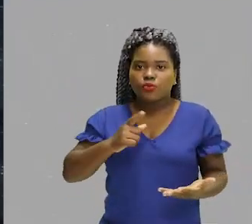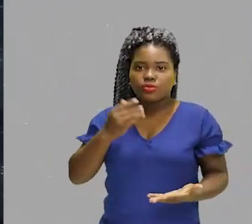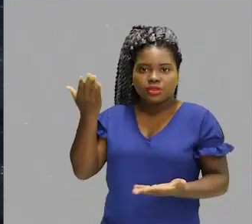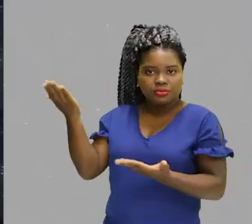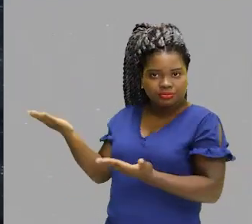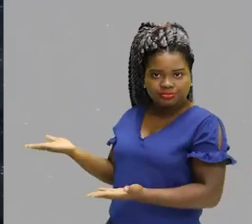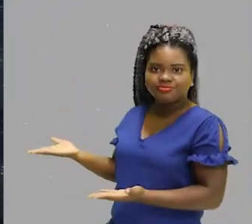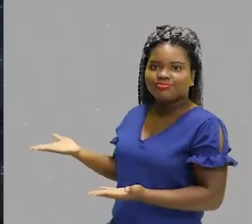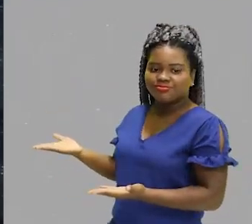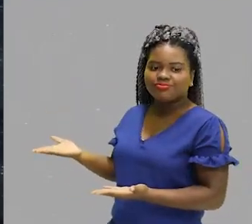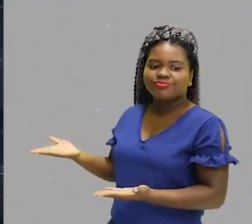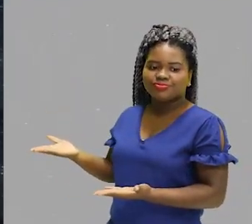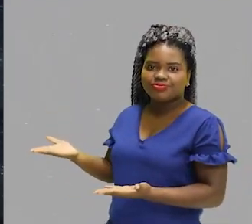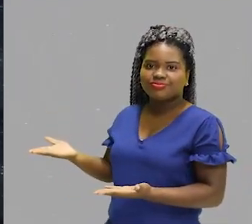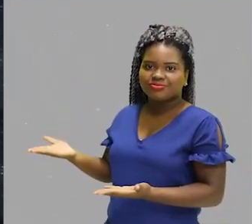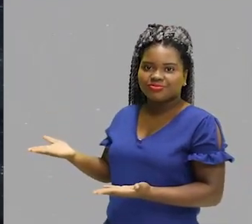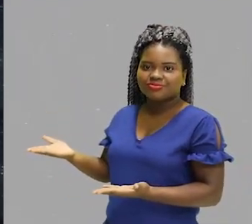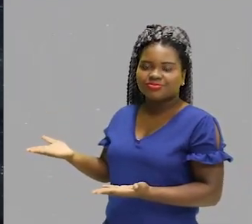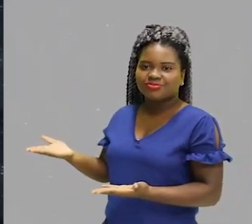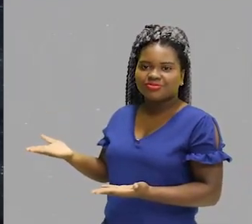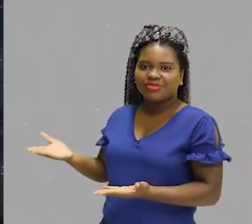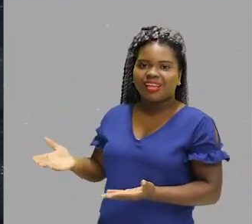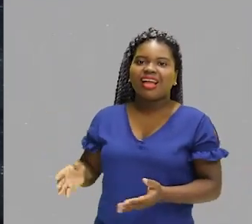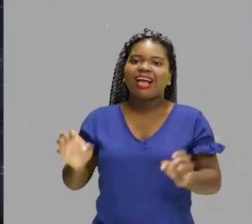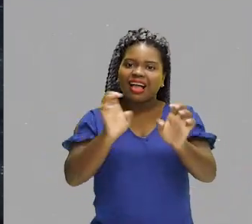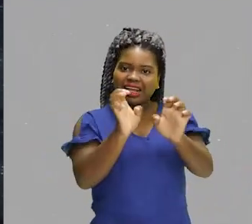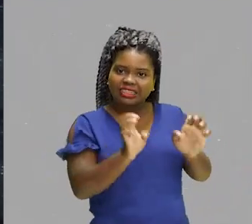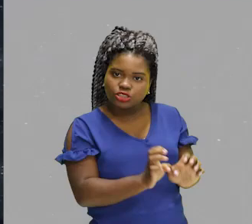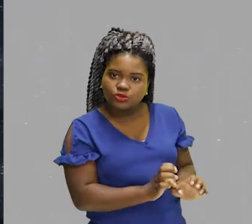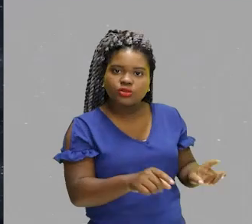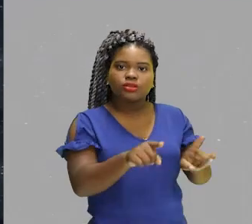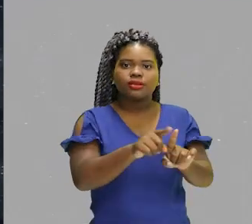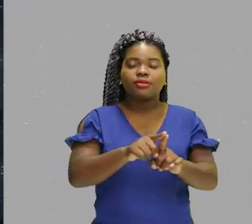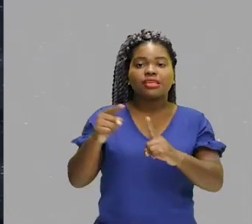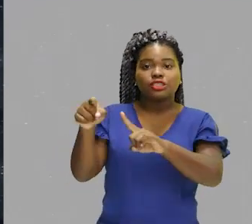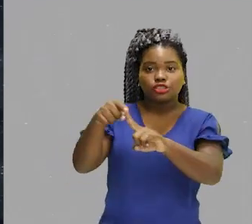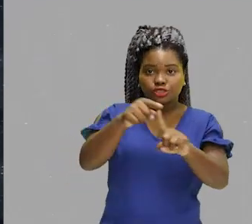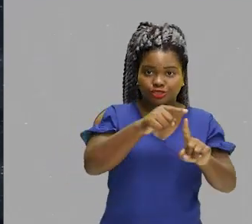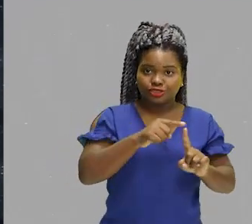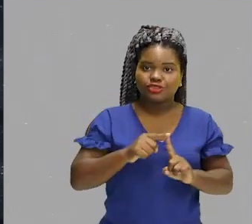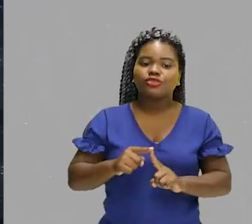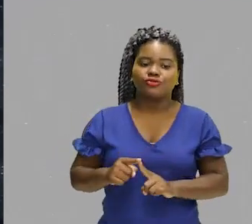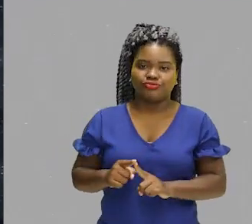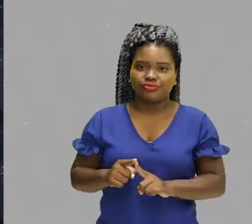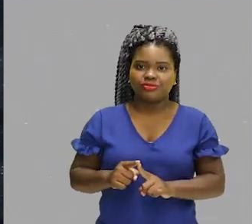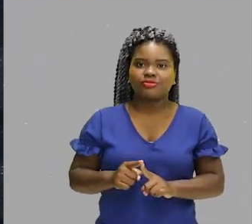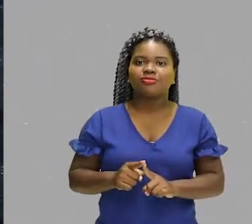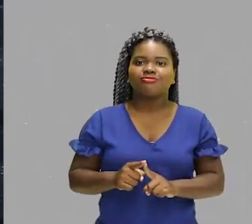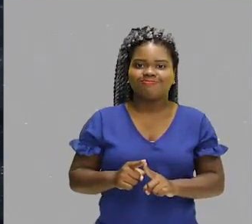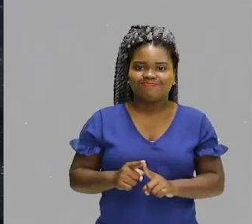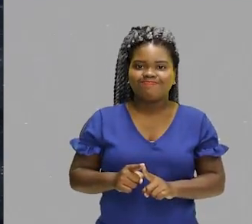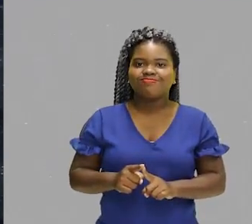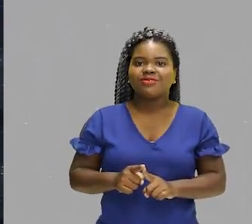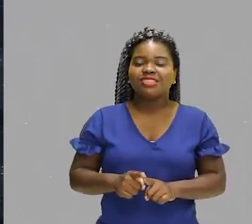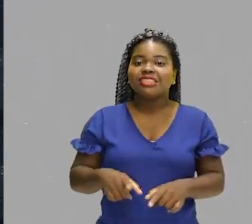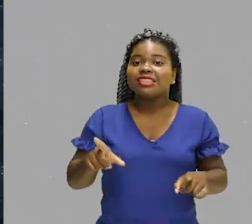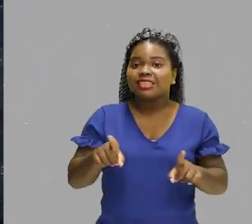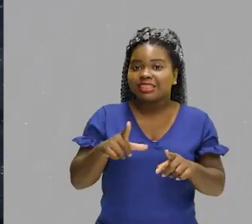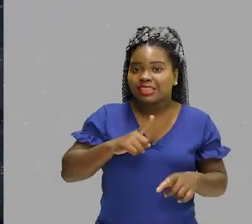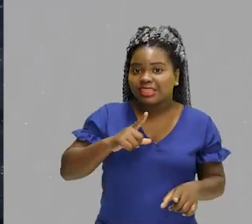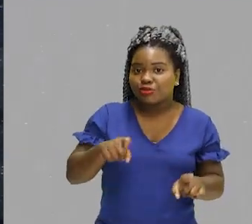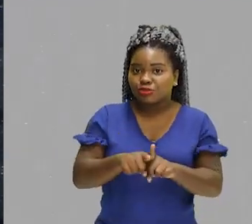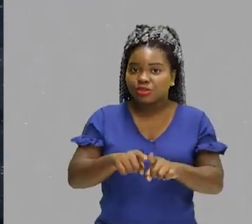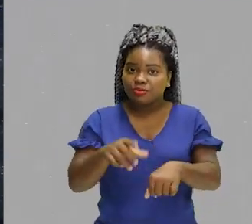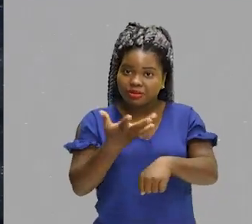dessas perífrases verbales. Tipos de perífrases, perífrases del gerúndio e prática, um